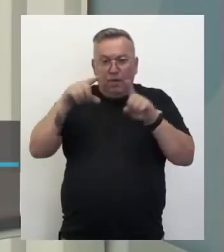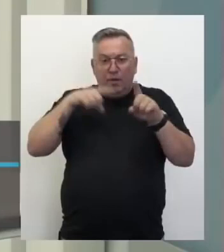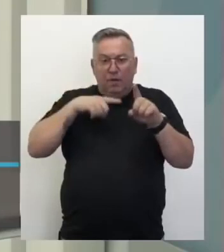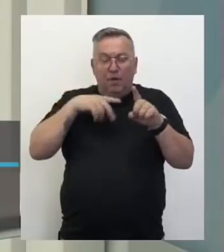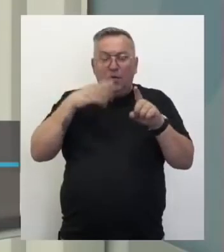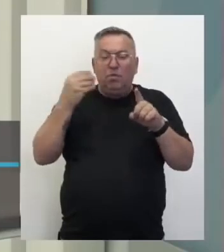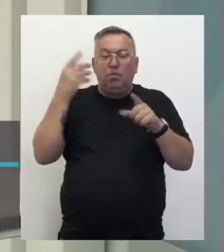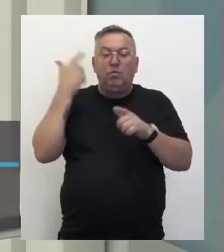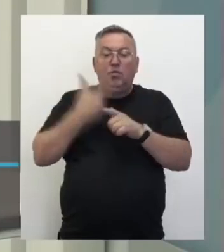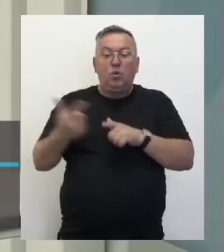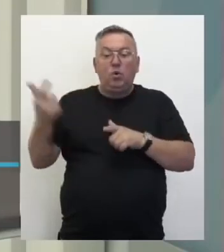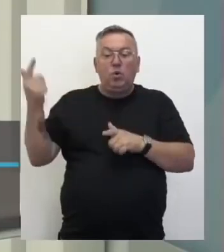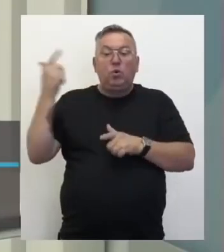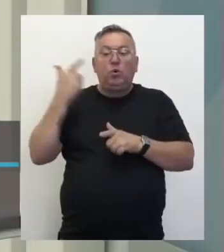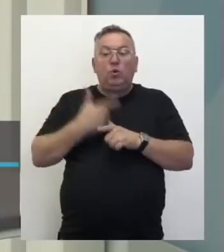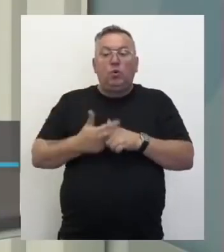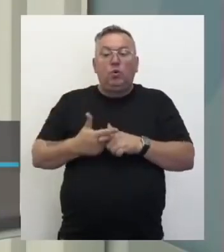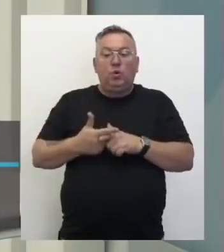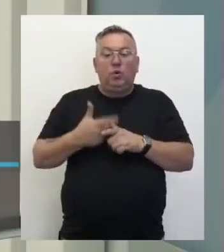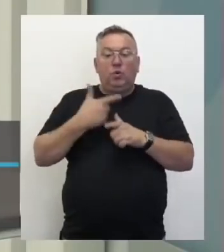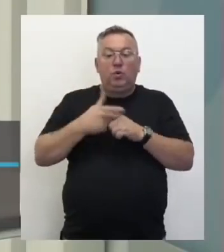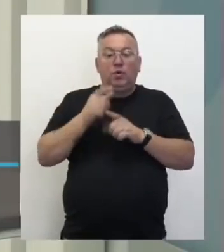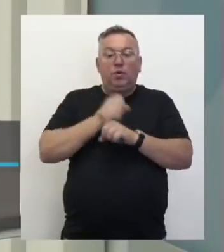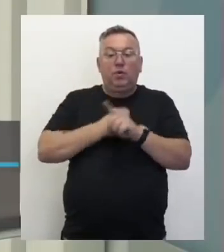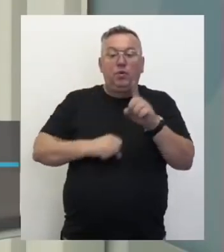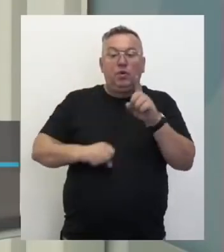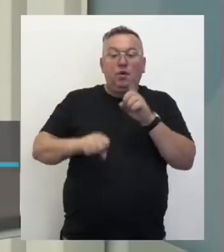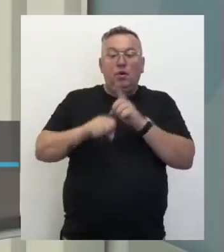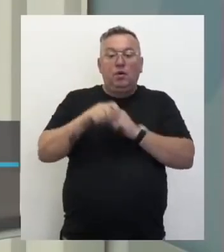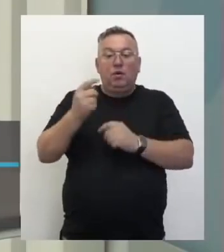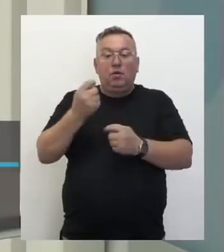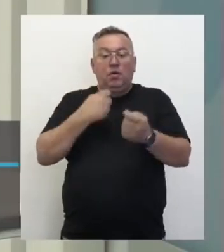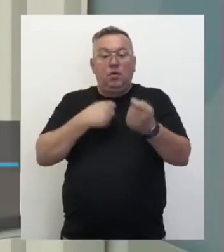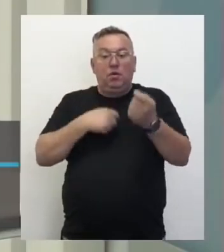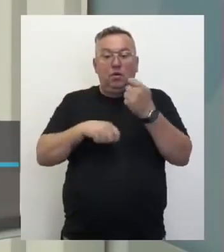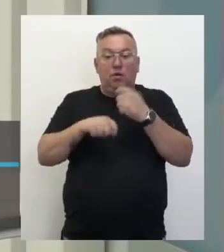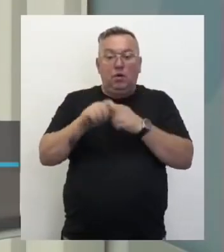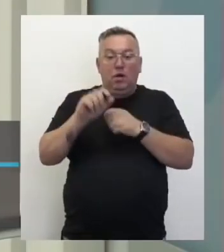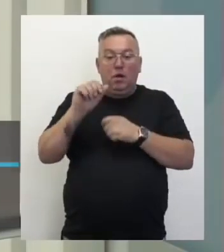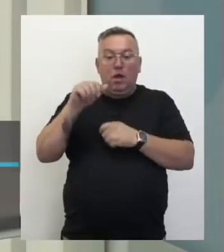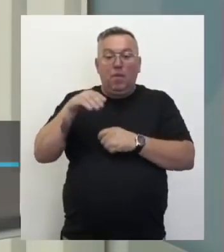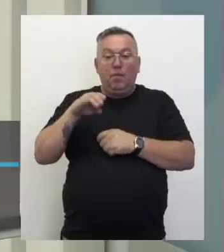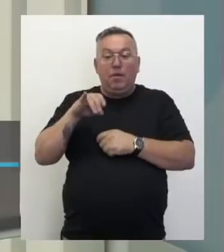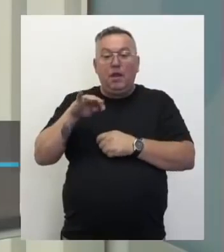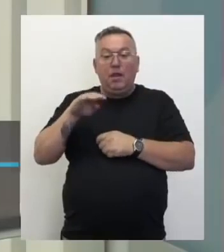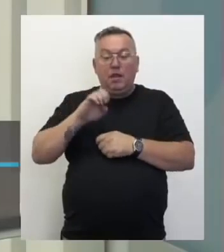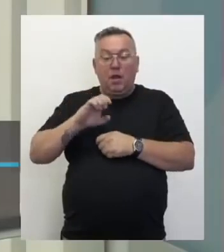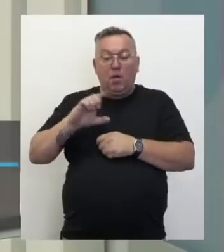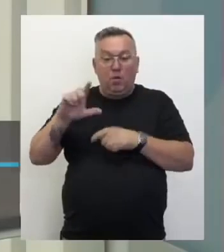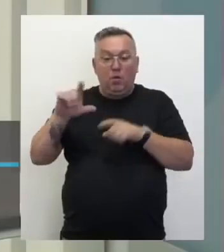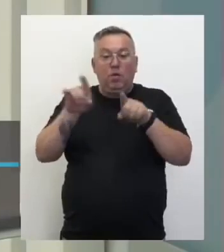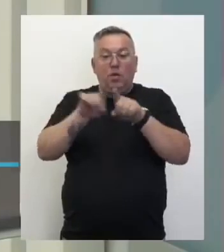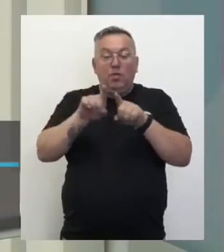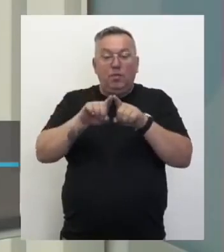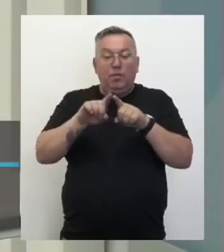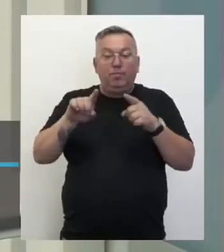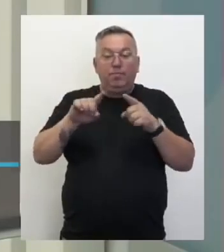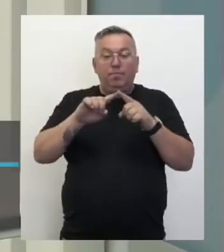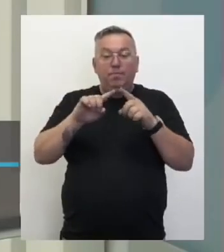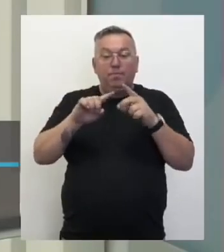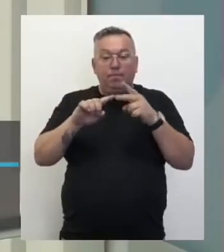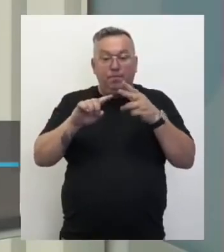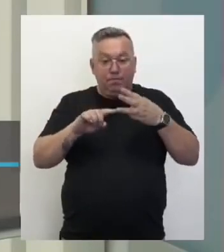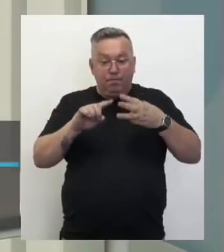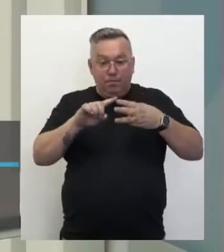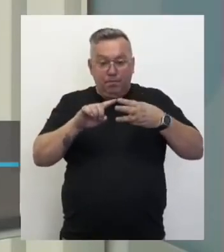muitos problemas sociais, econômicos, ambientais. E as